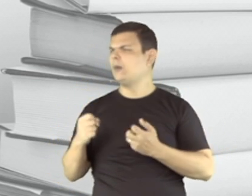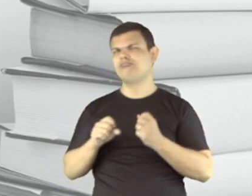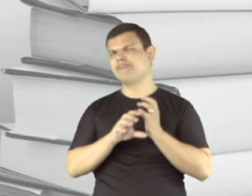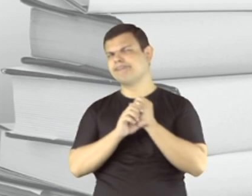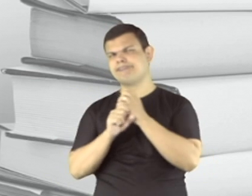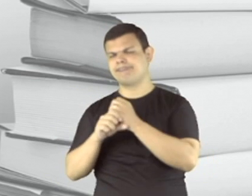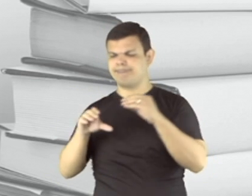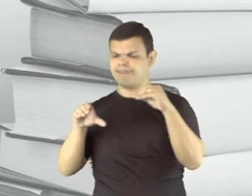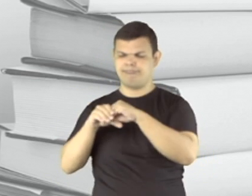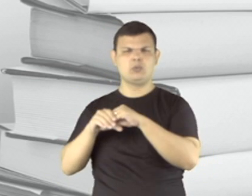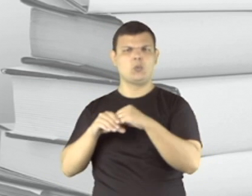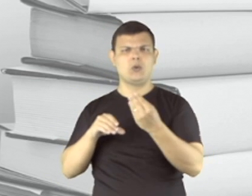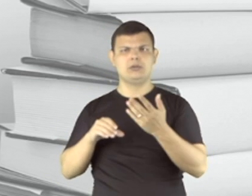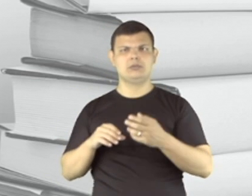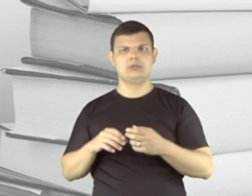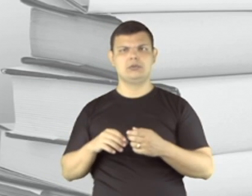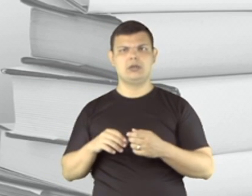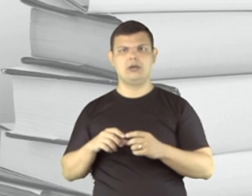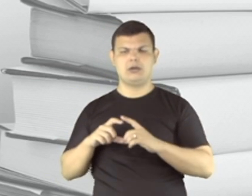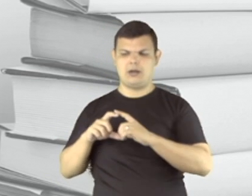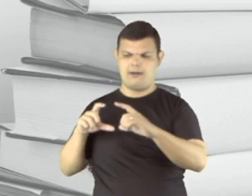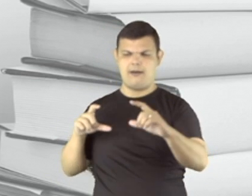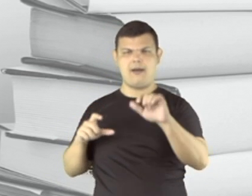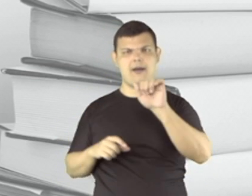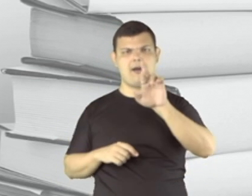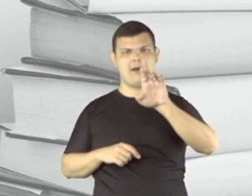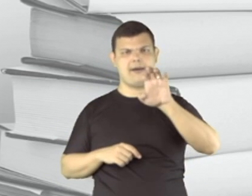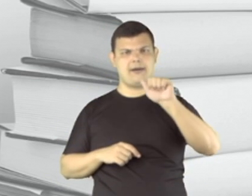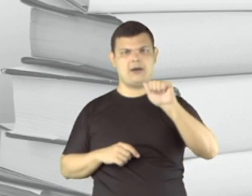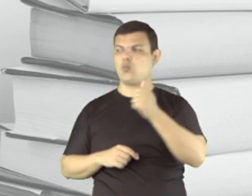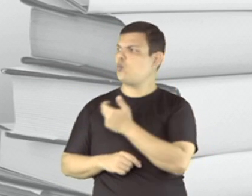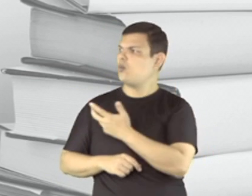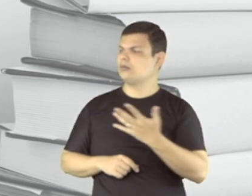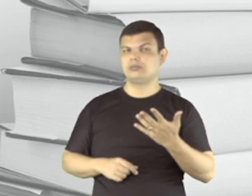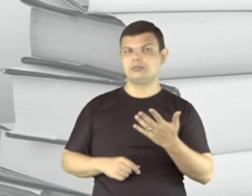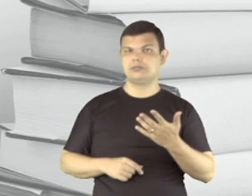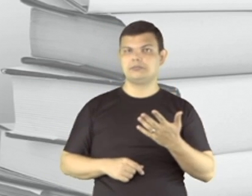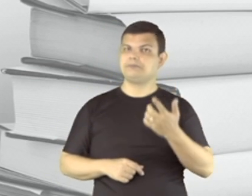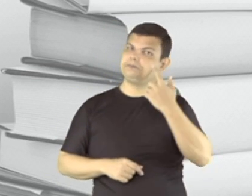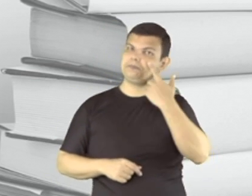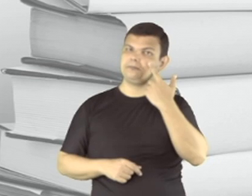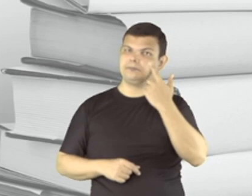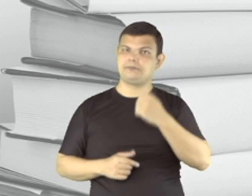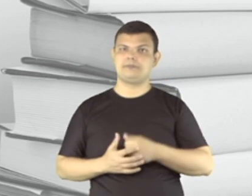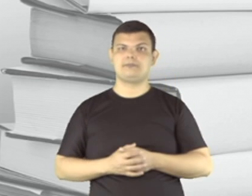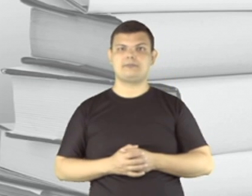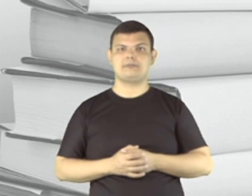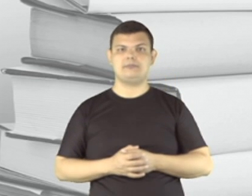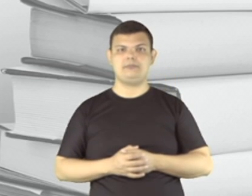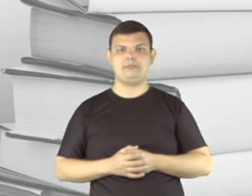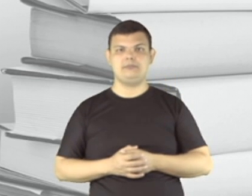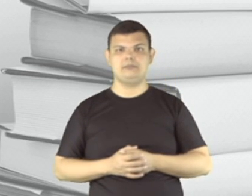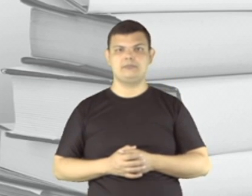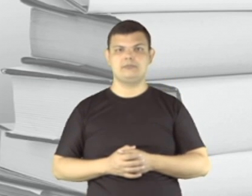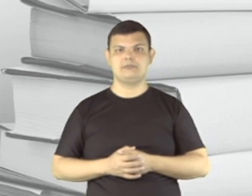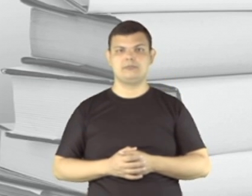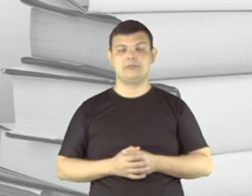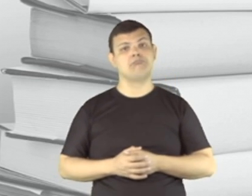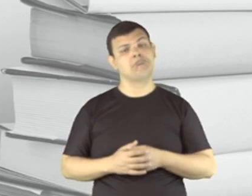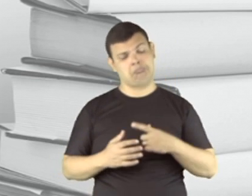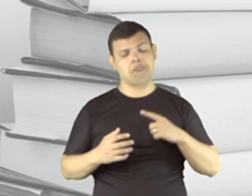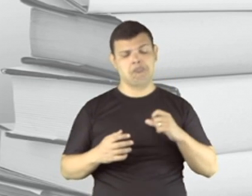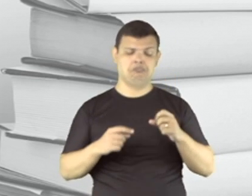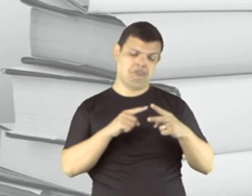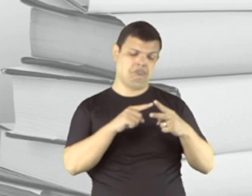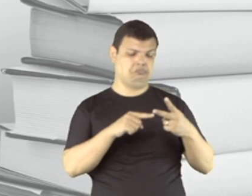essa base? A área desta figura aqui. Estamos trabalhando com área, duas